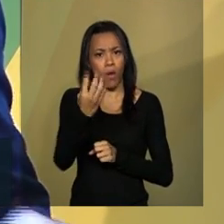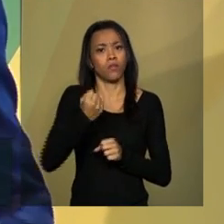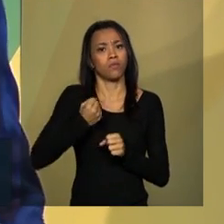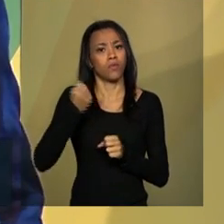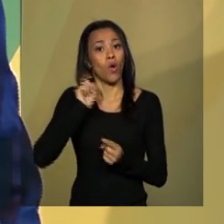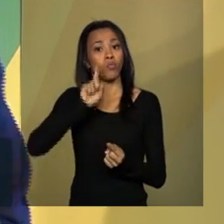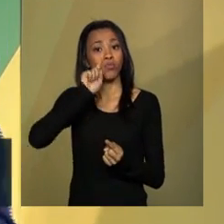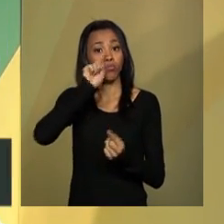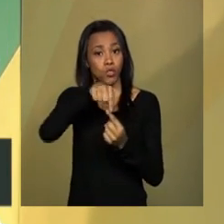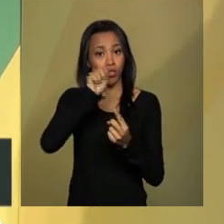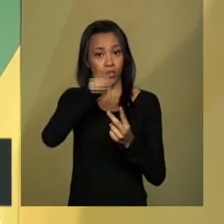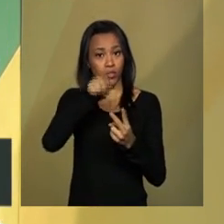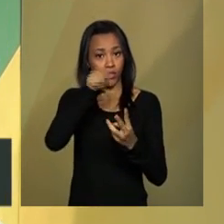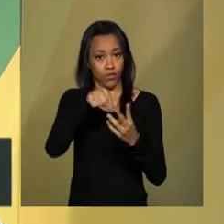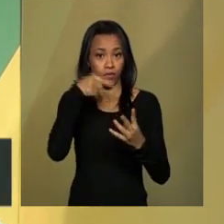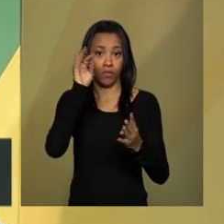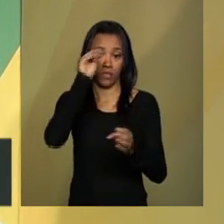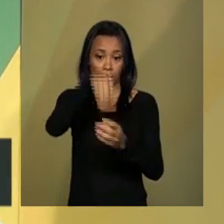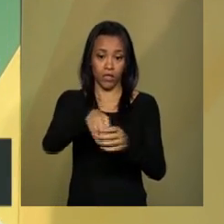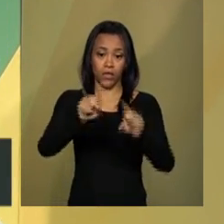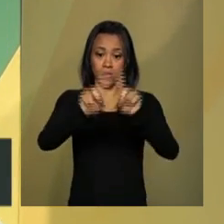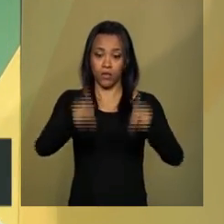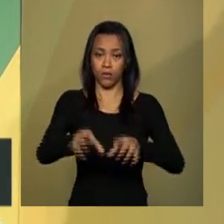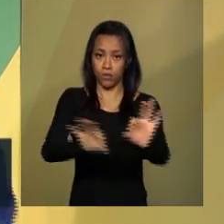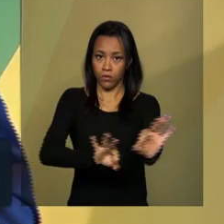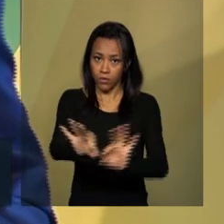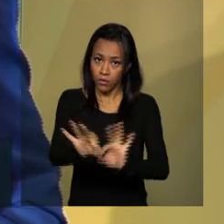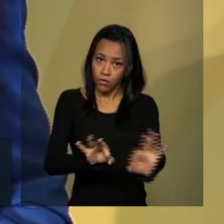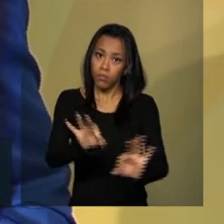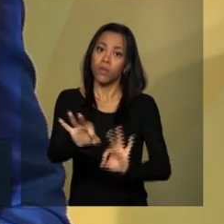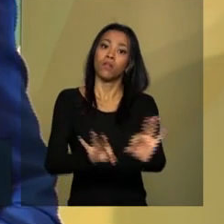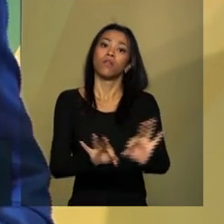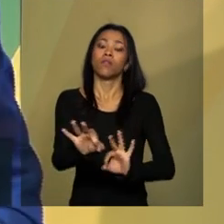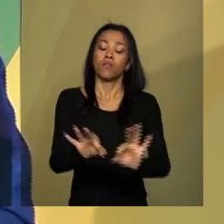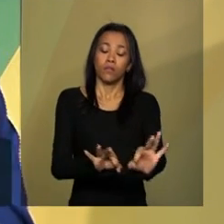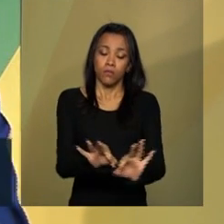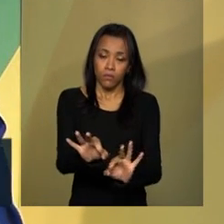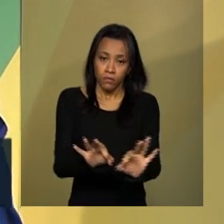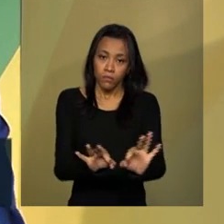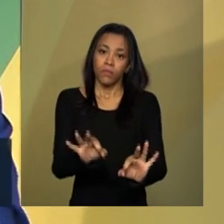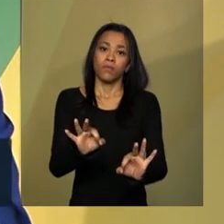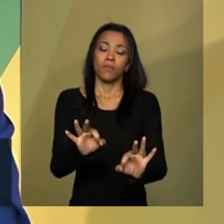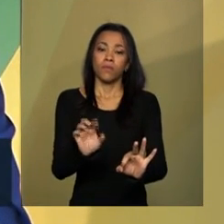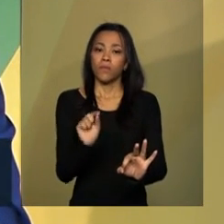O objetivo deste plano, ele é estruturado em